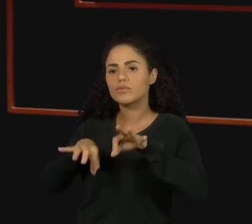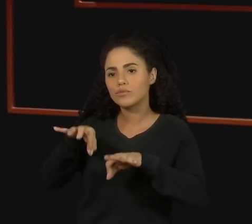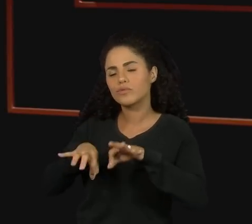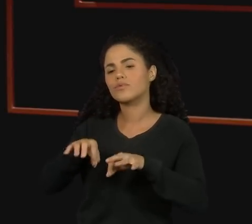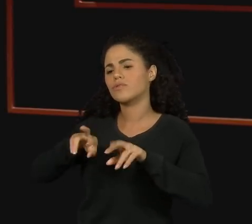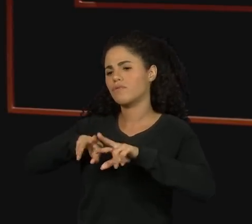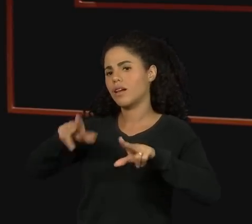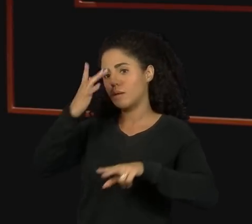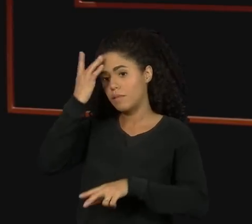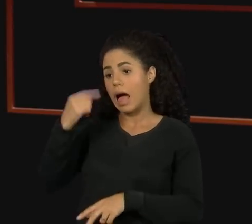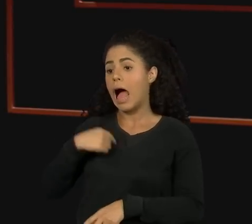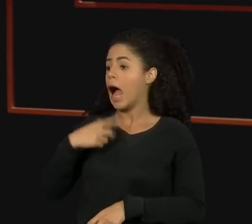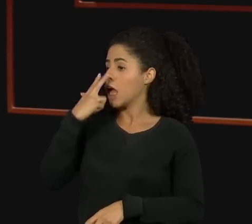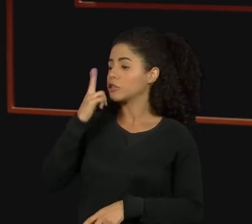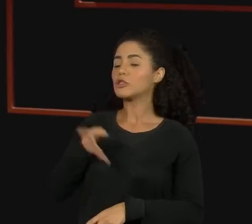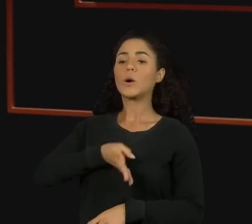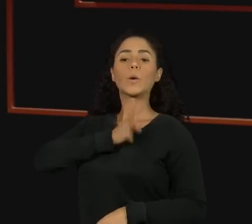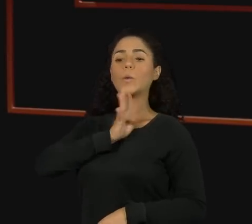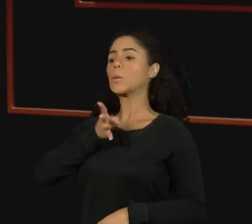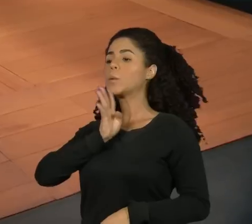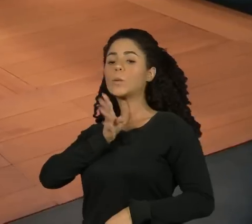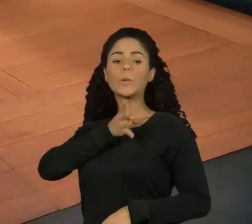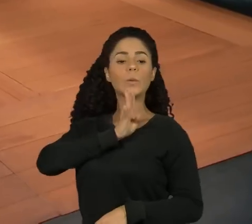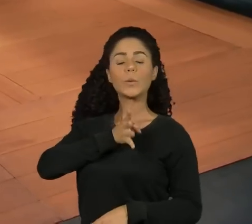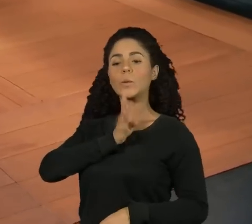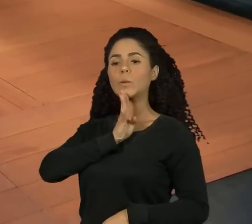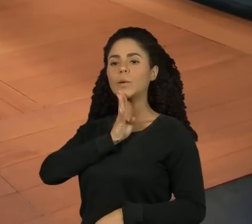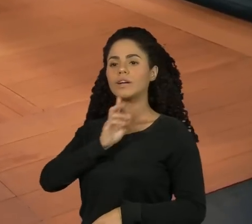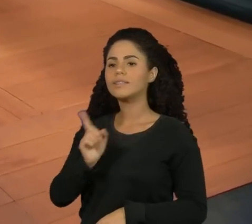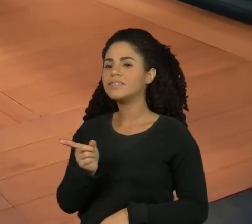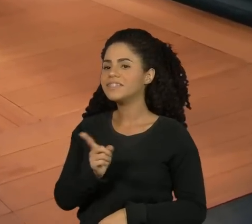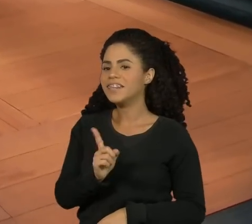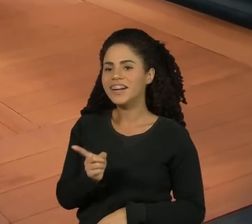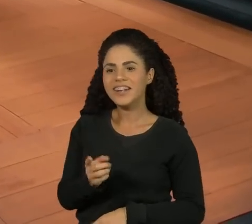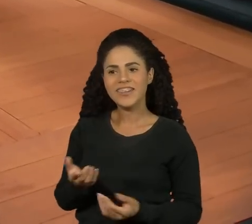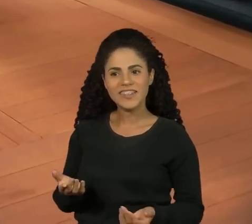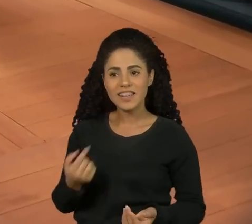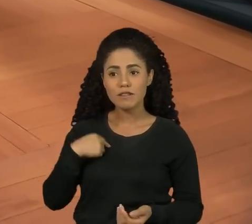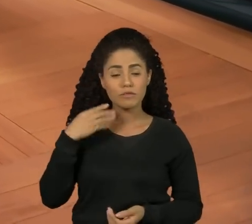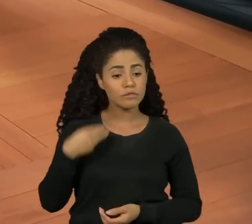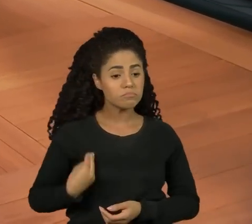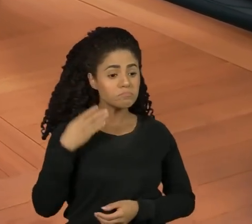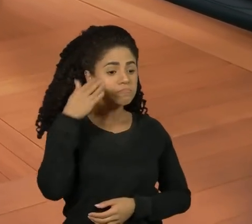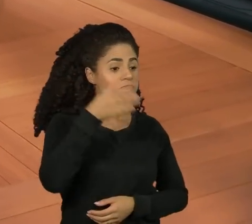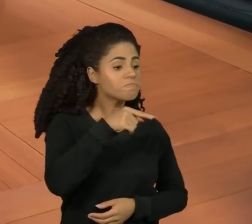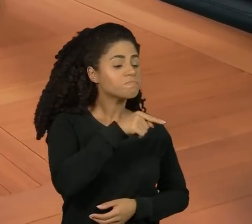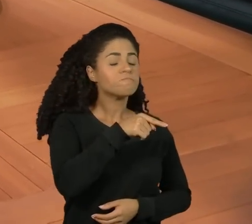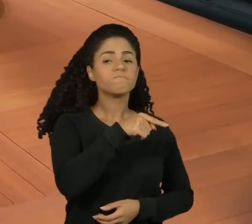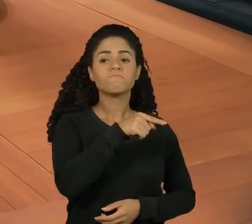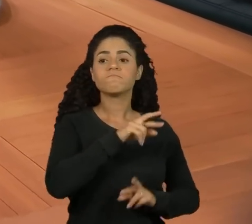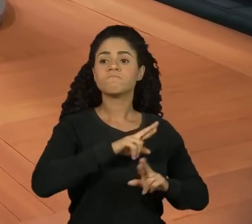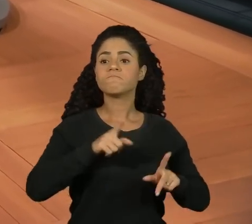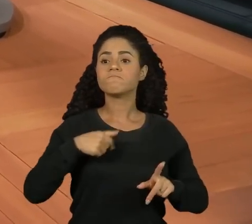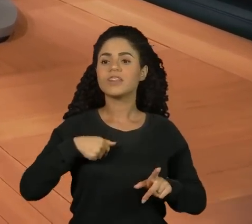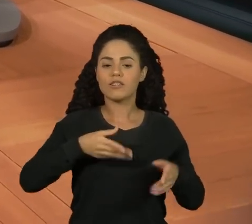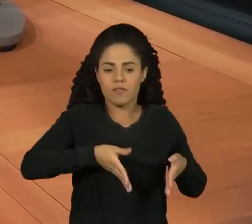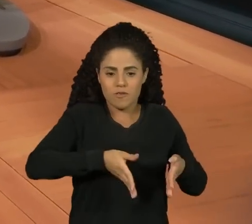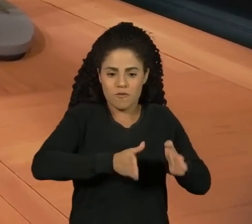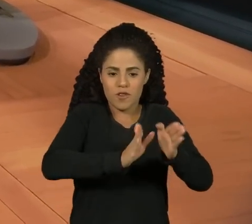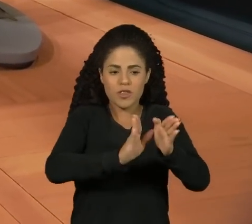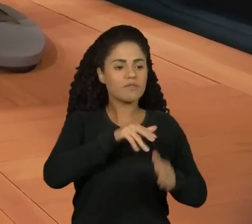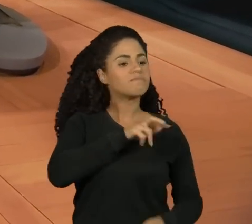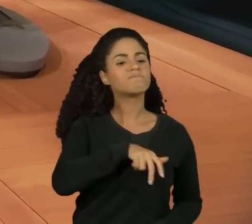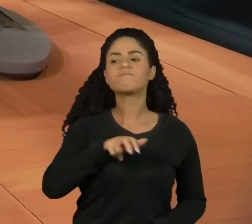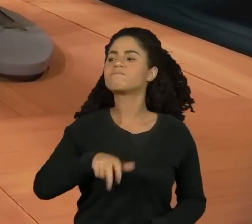Eu achava que eu já conhecia essas pessoas, eu achava que eu conhecia a Dulcina. Eu andava nos corredores da faculdade, da FADM,